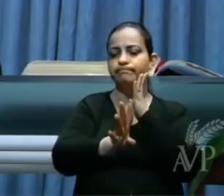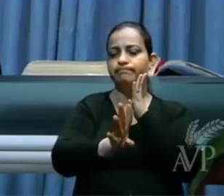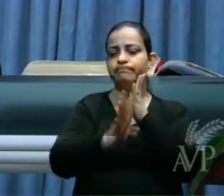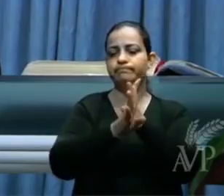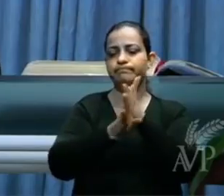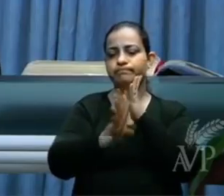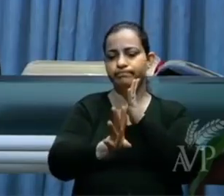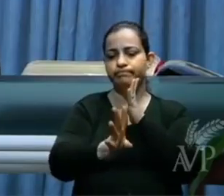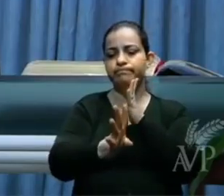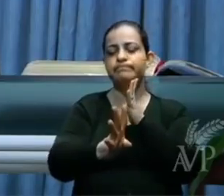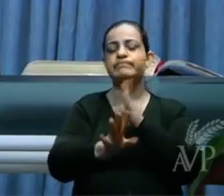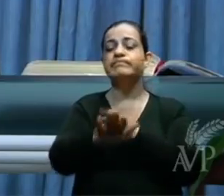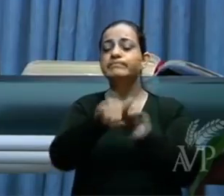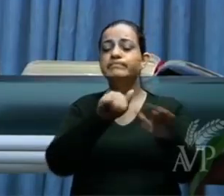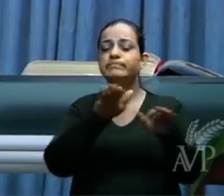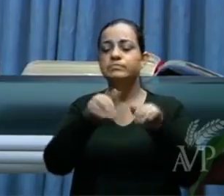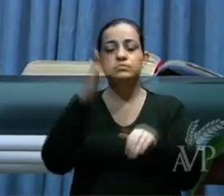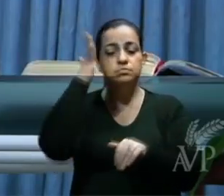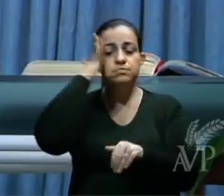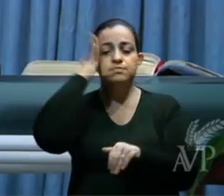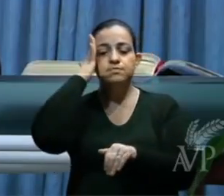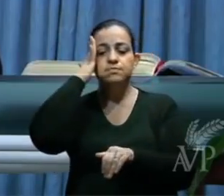vamos terminando aqui